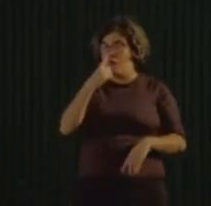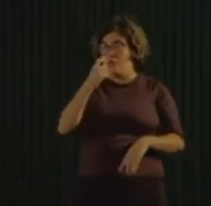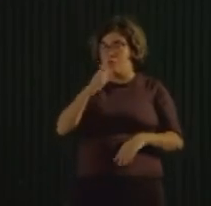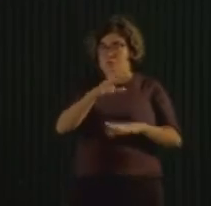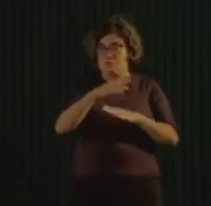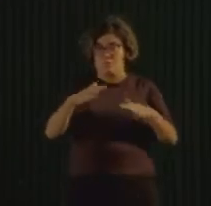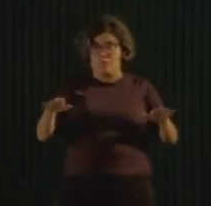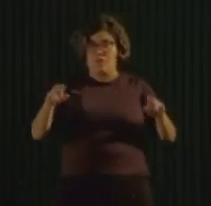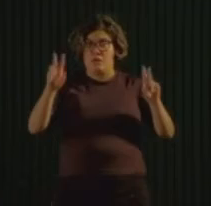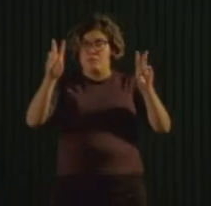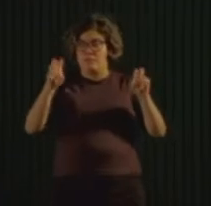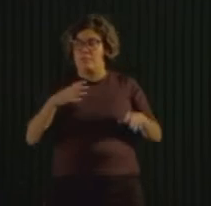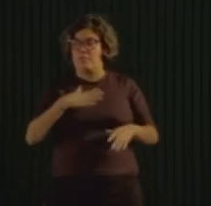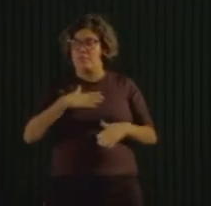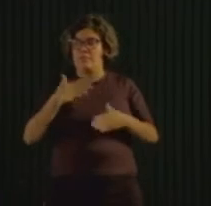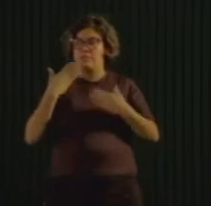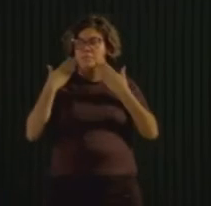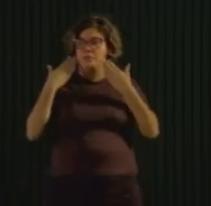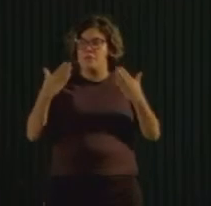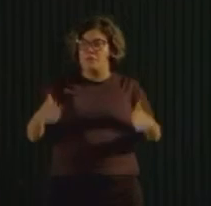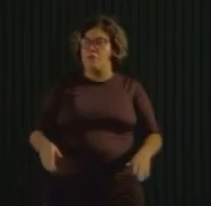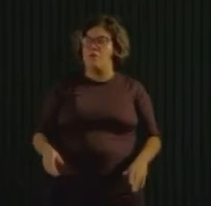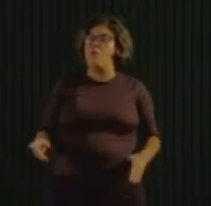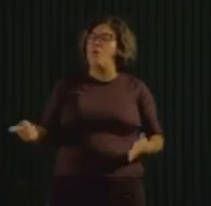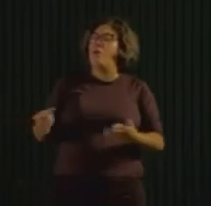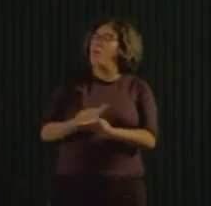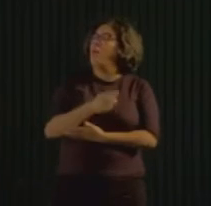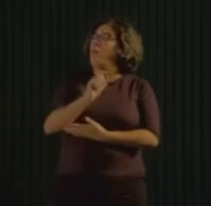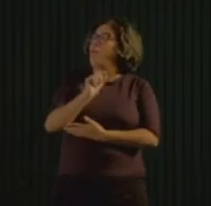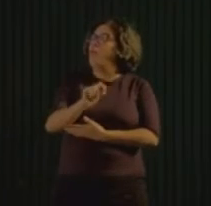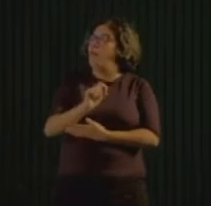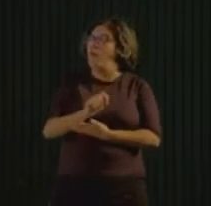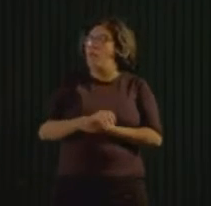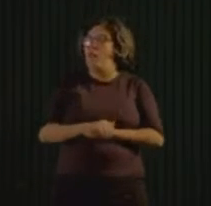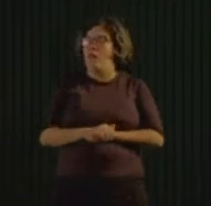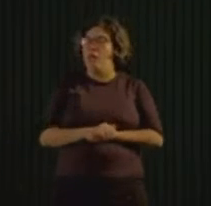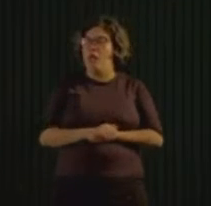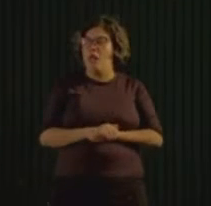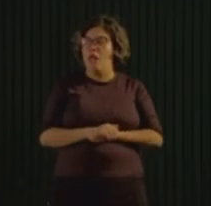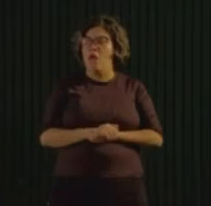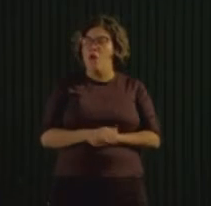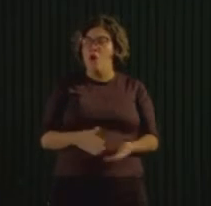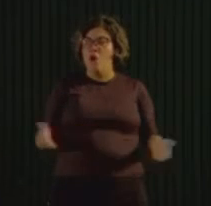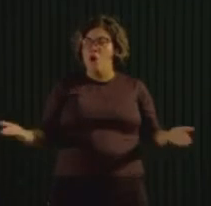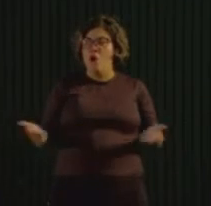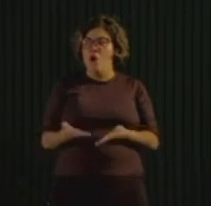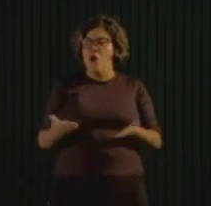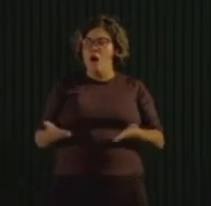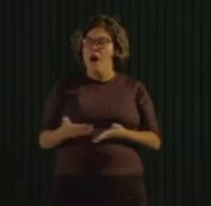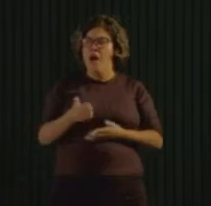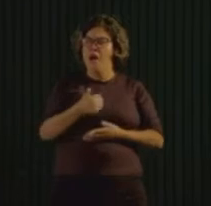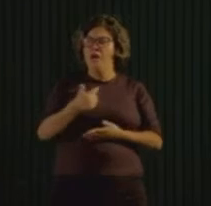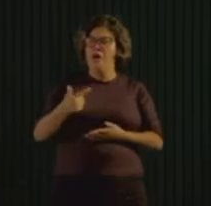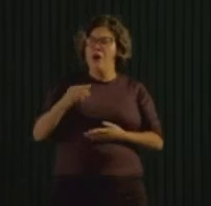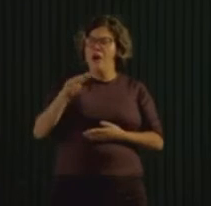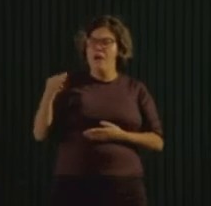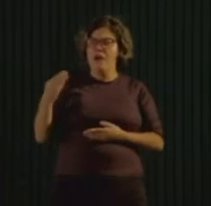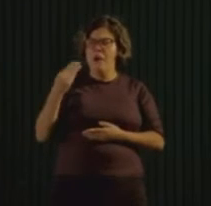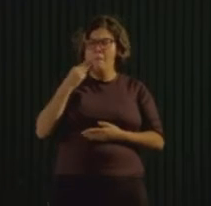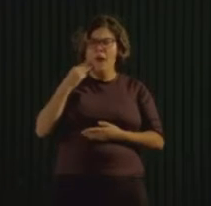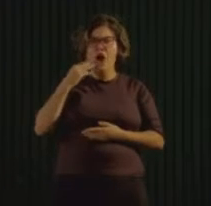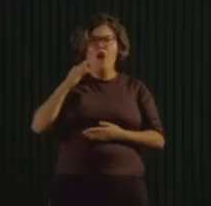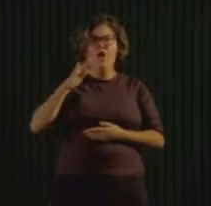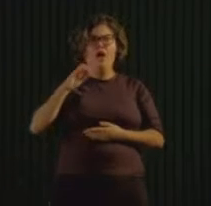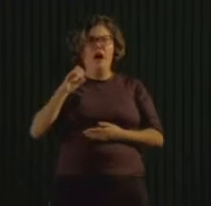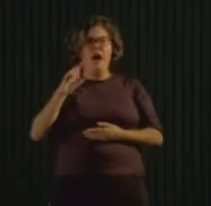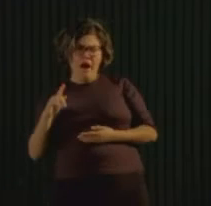Combate ao lixo do mar, que é o tema da minha apresentação. O que está acontecendo no oceano? Anualmente, entre 8 e 12